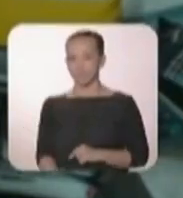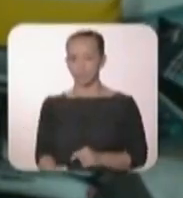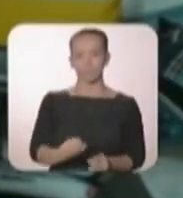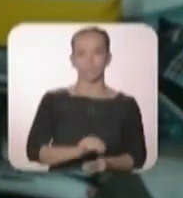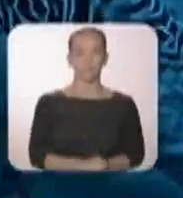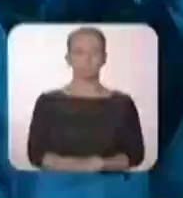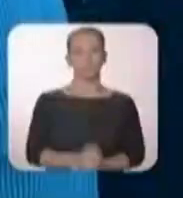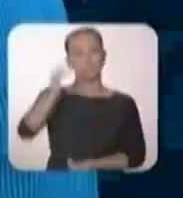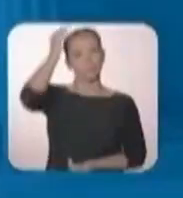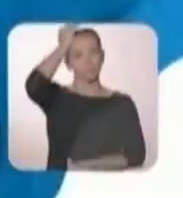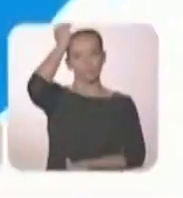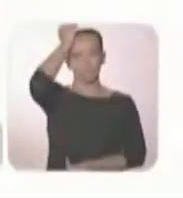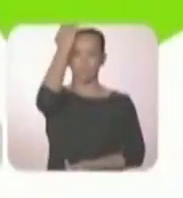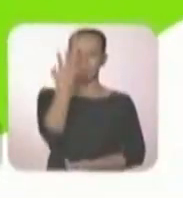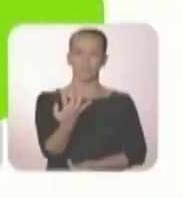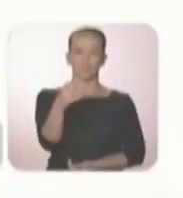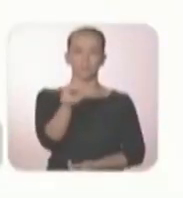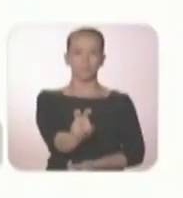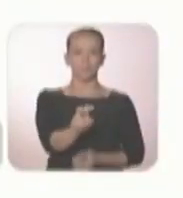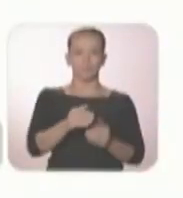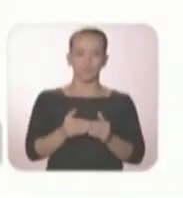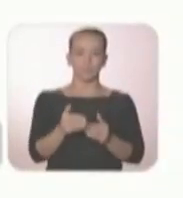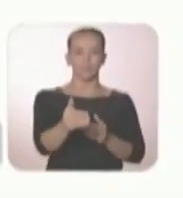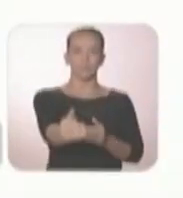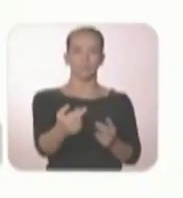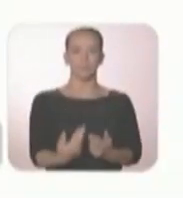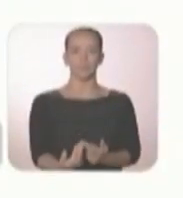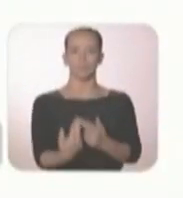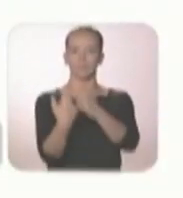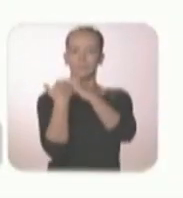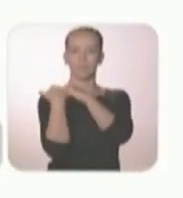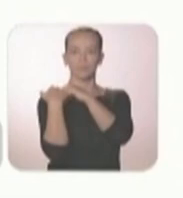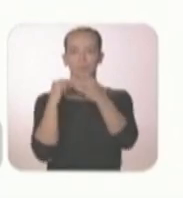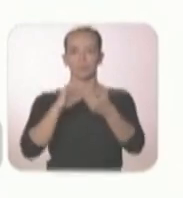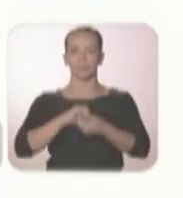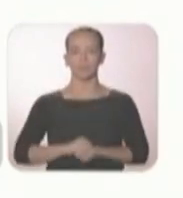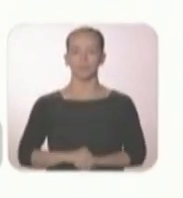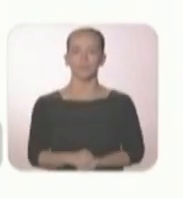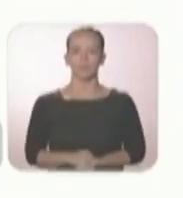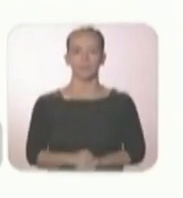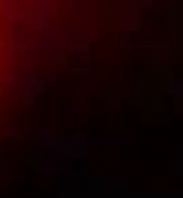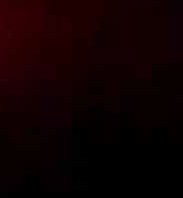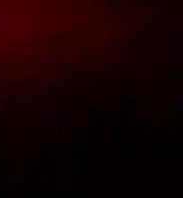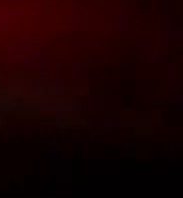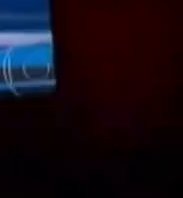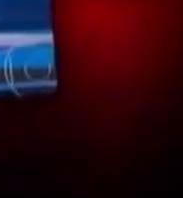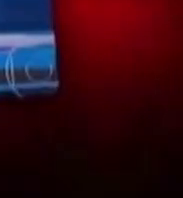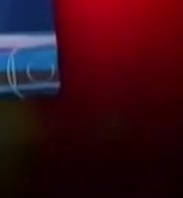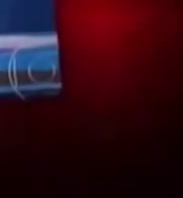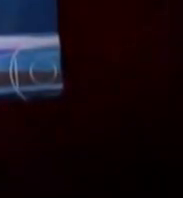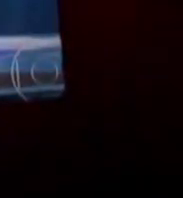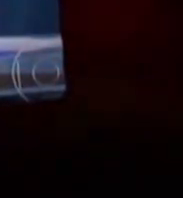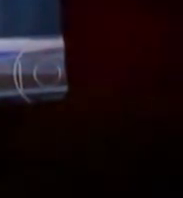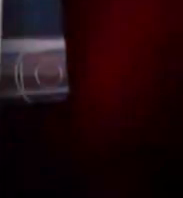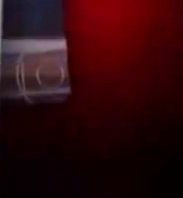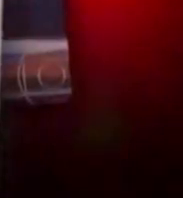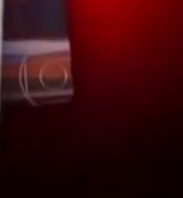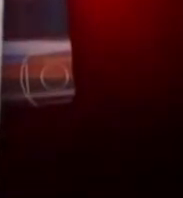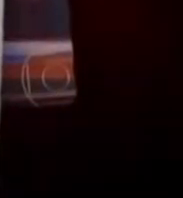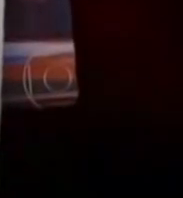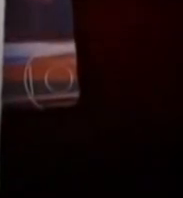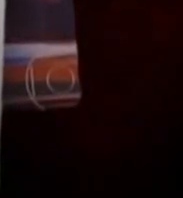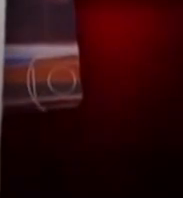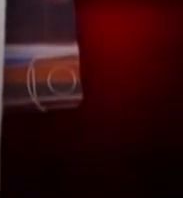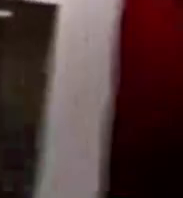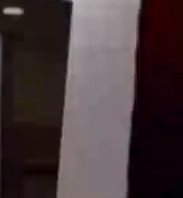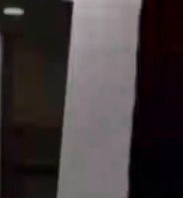sul do estado. Reinaldo 45, pra frente, com responsabilidade. Reinaldo 45. A Polícia Federal fez buscas na